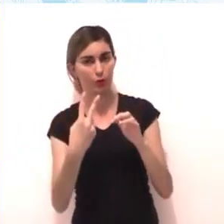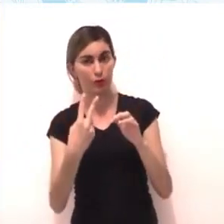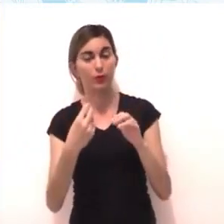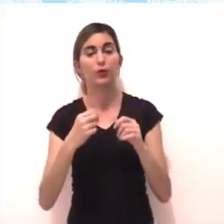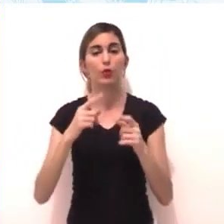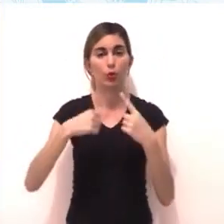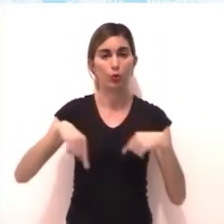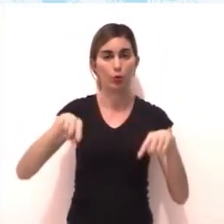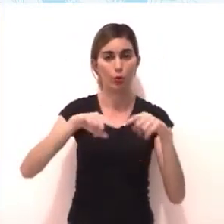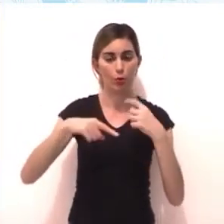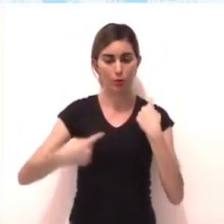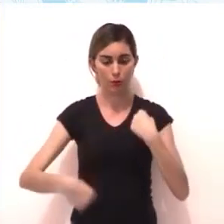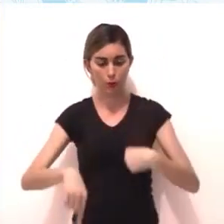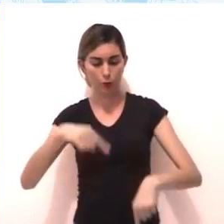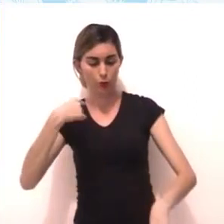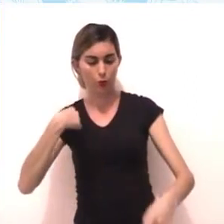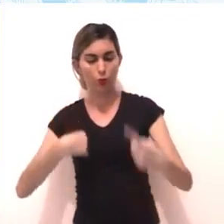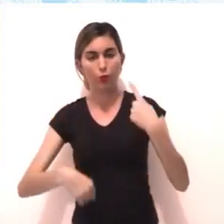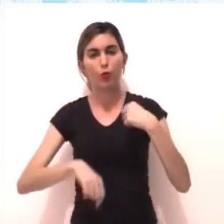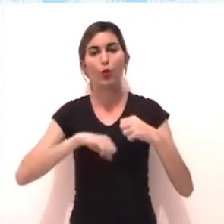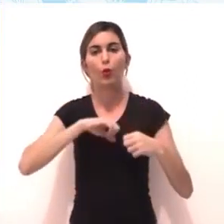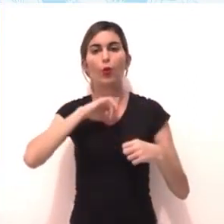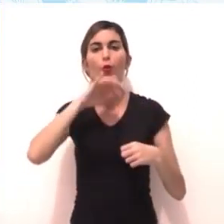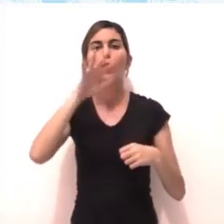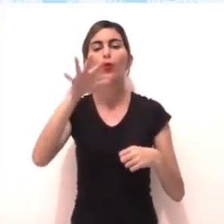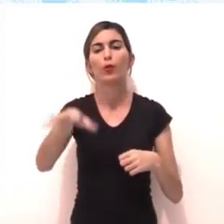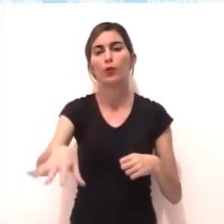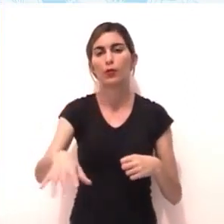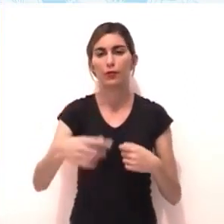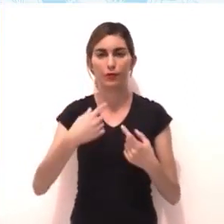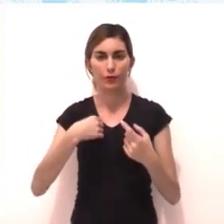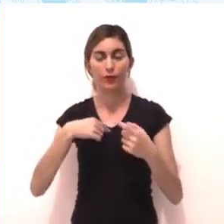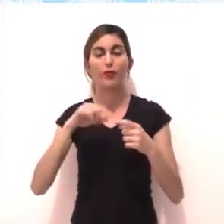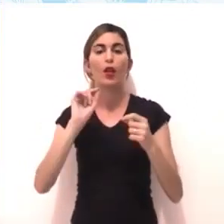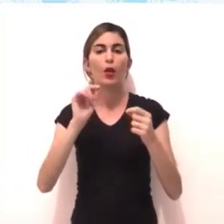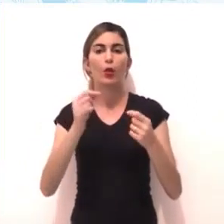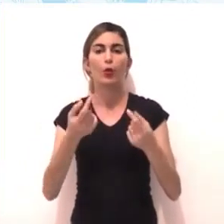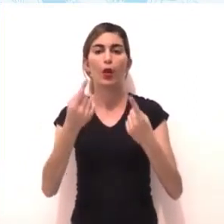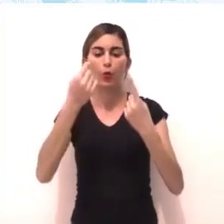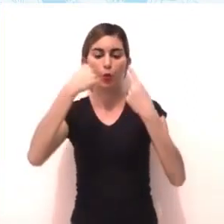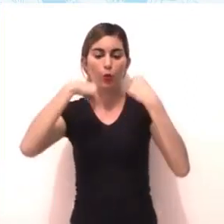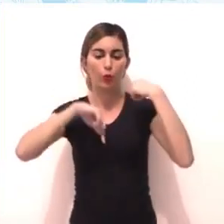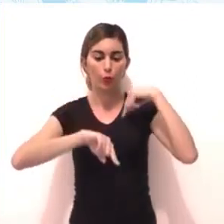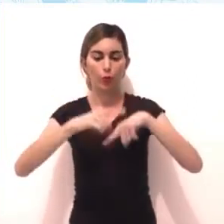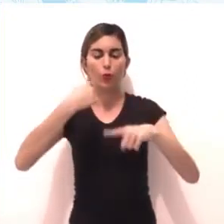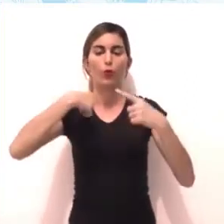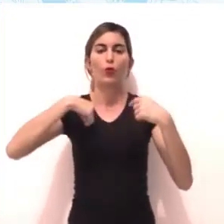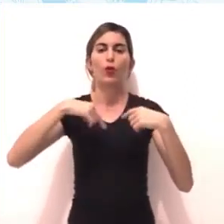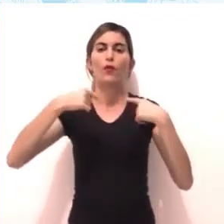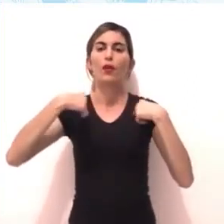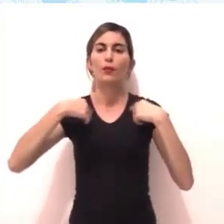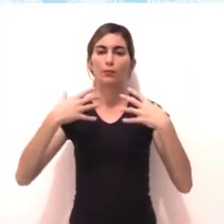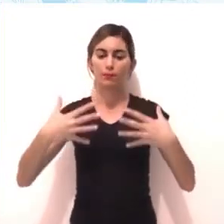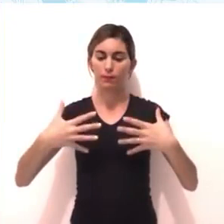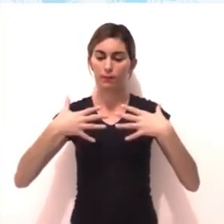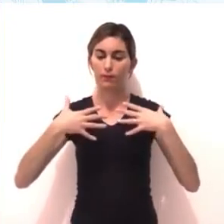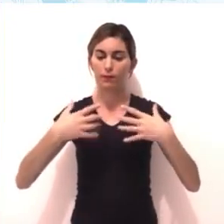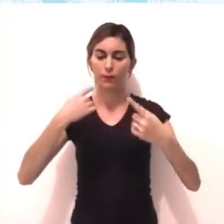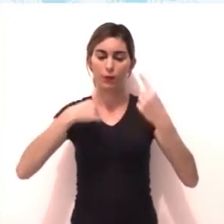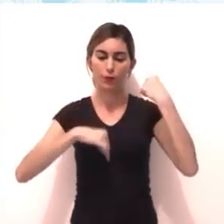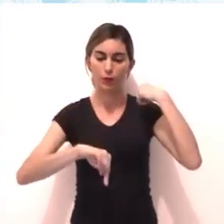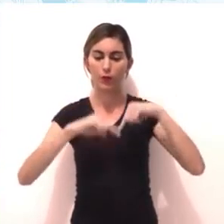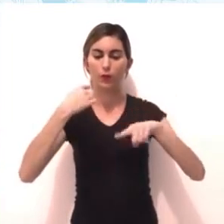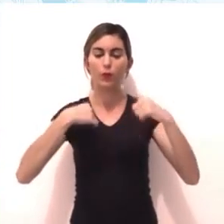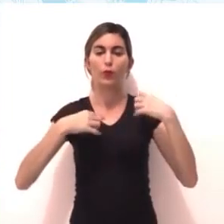na nossa circulação, ele sai, ele é mandado para o alvéolo pulmonar. Então, aí ocorre a troca de